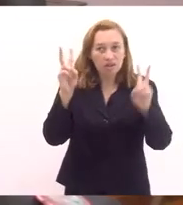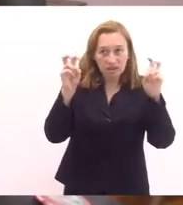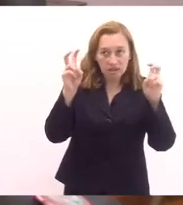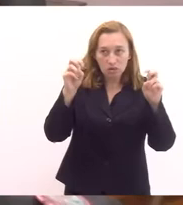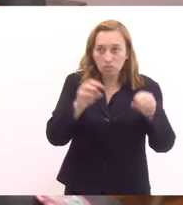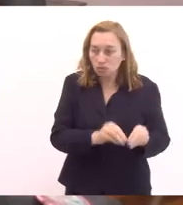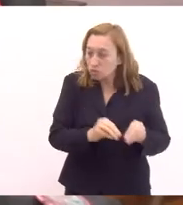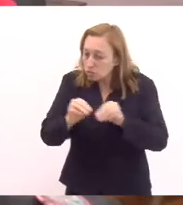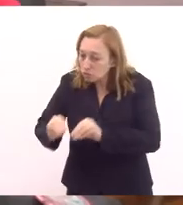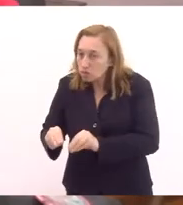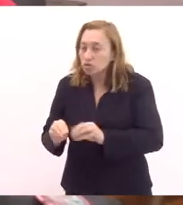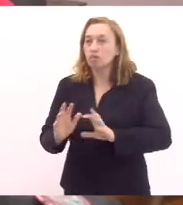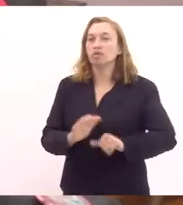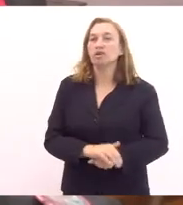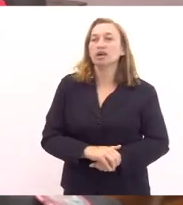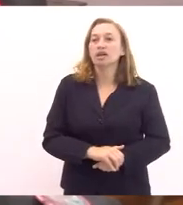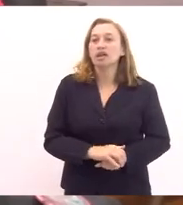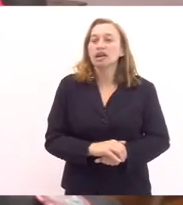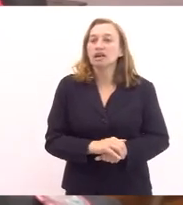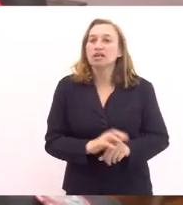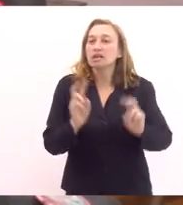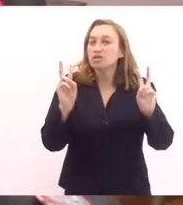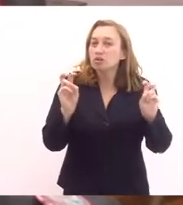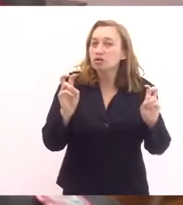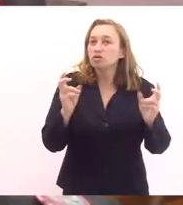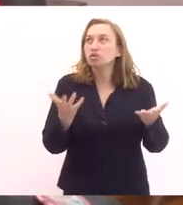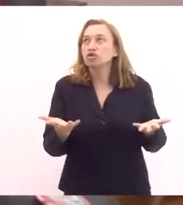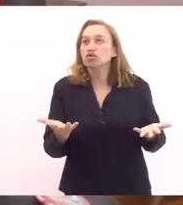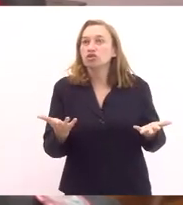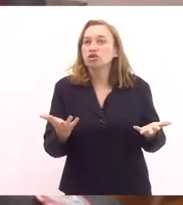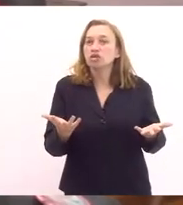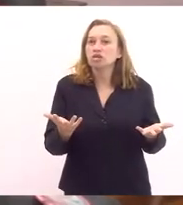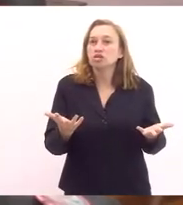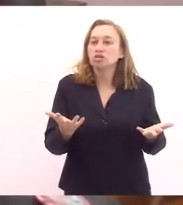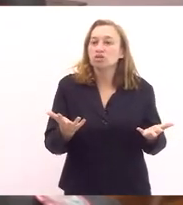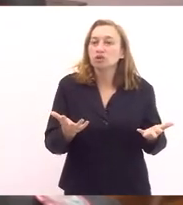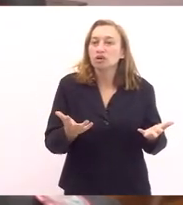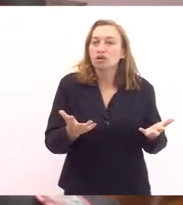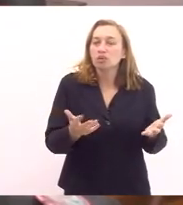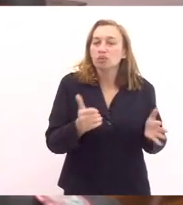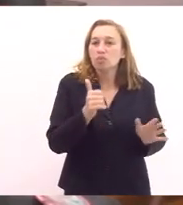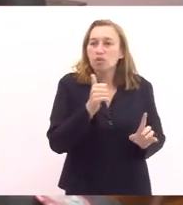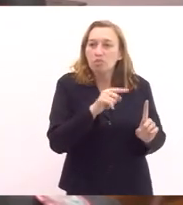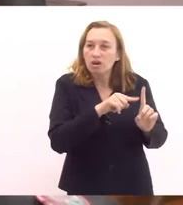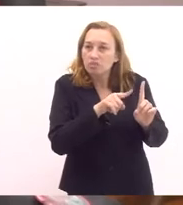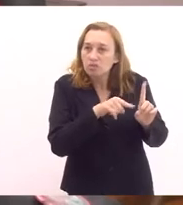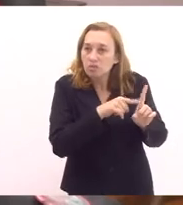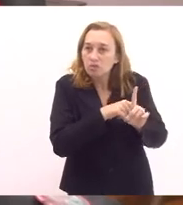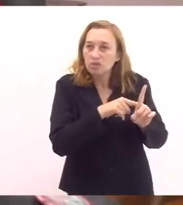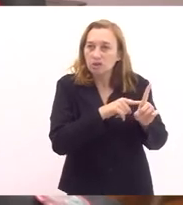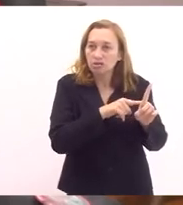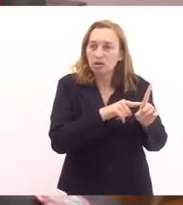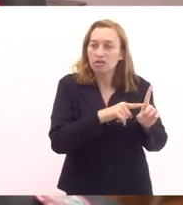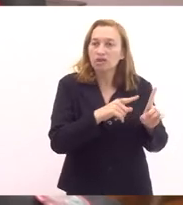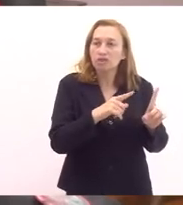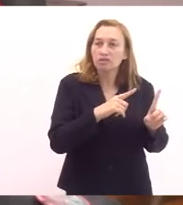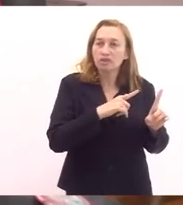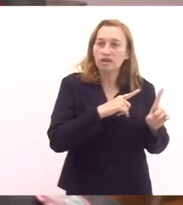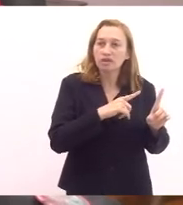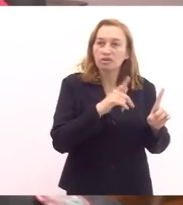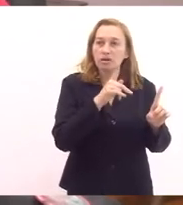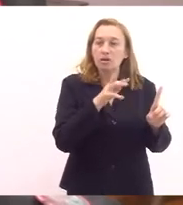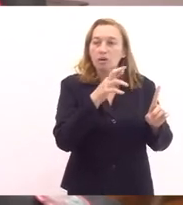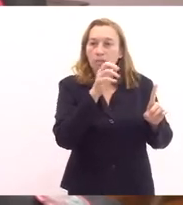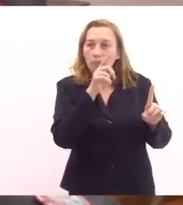do deslocamento essa questão de passagem é para uma gestante que faz esse pré-natal no